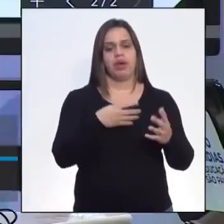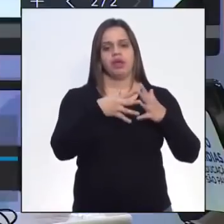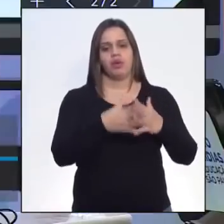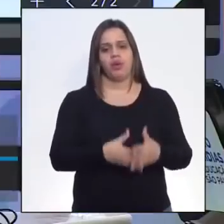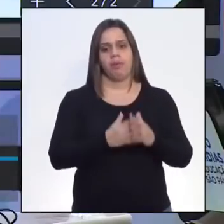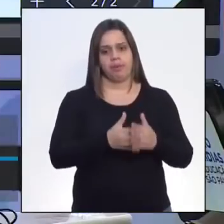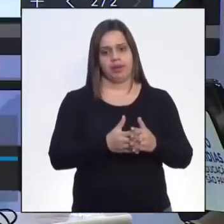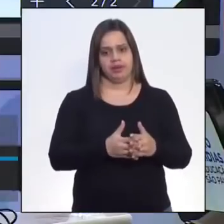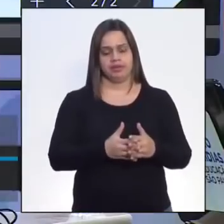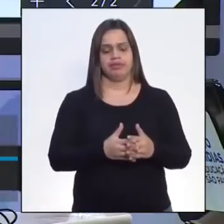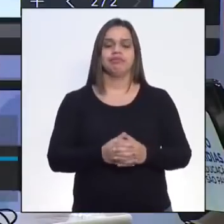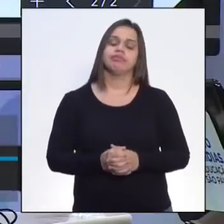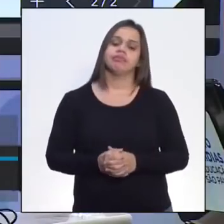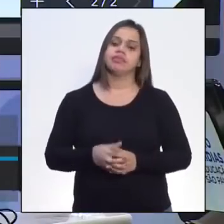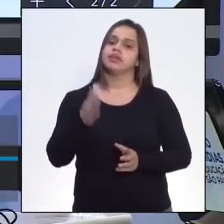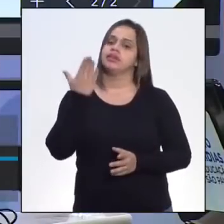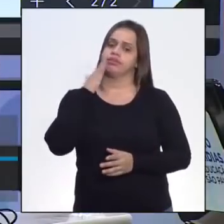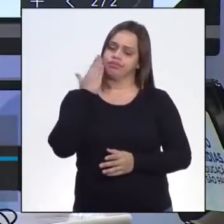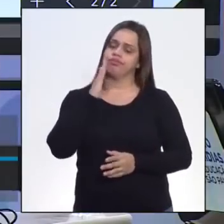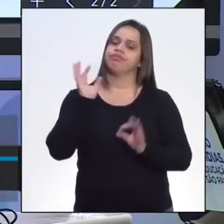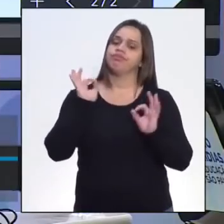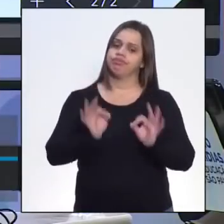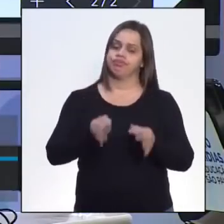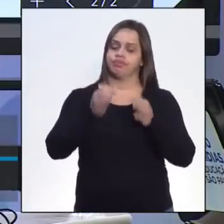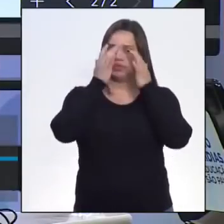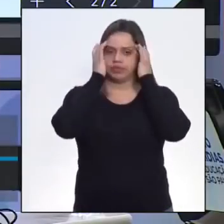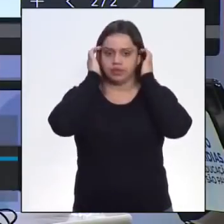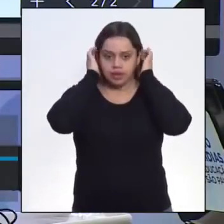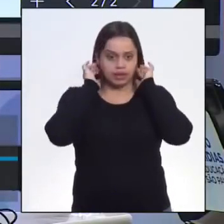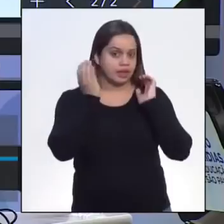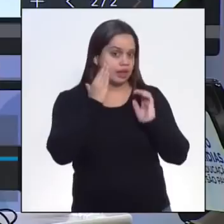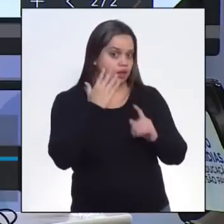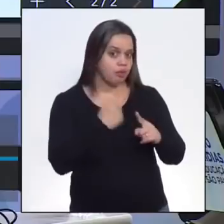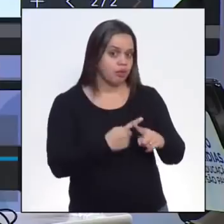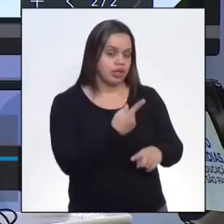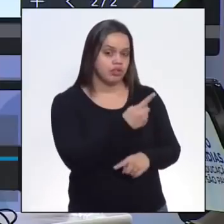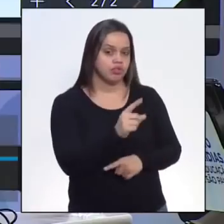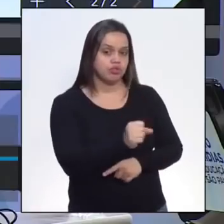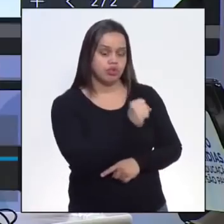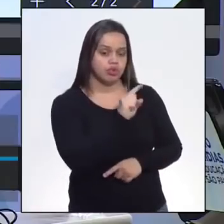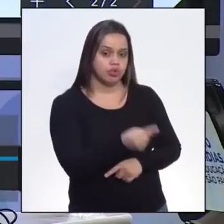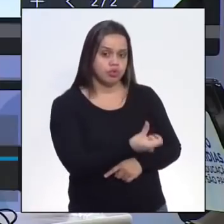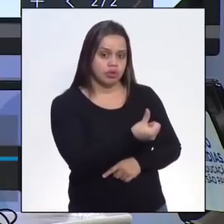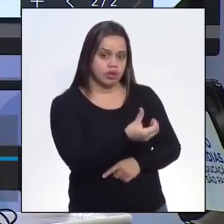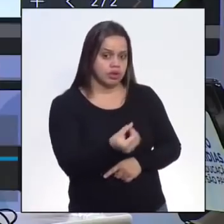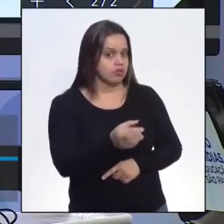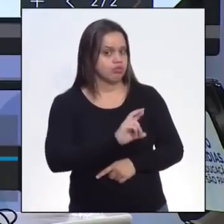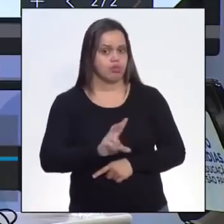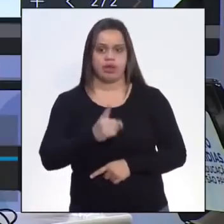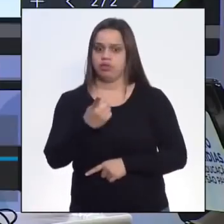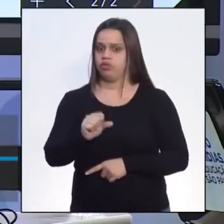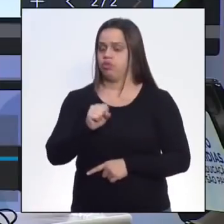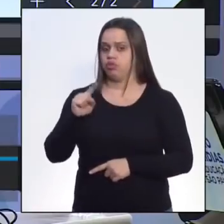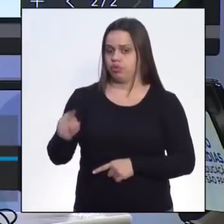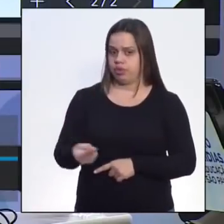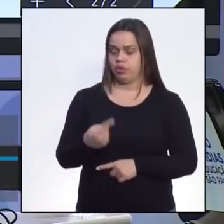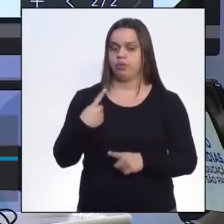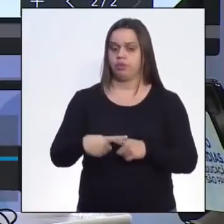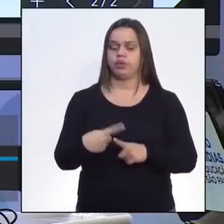gente. Entenderam, então, por que 18.600 e não 18.000? 18.600 eu passo